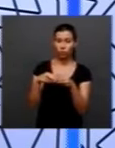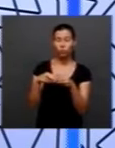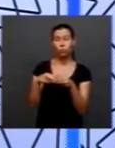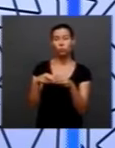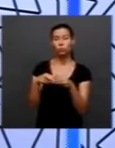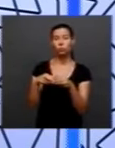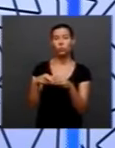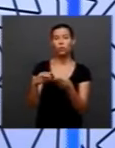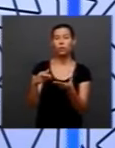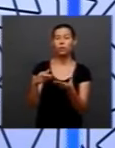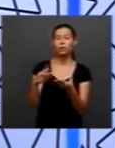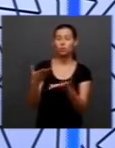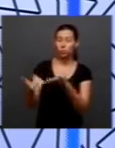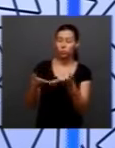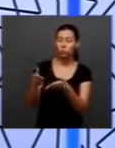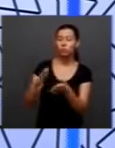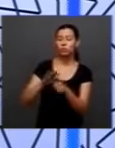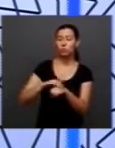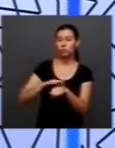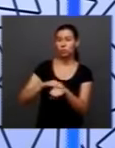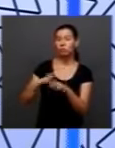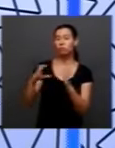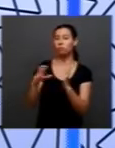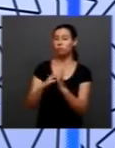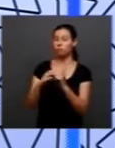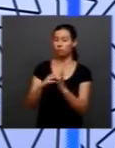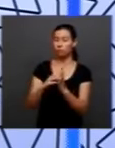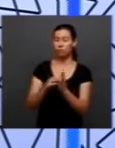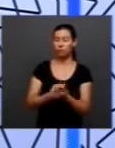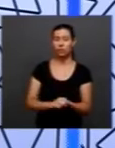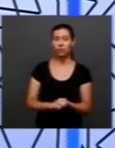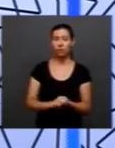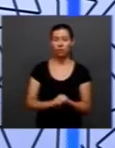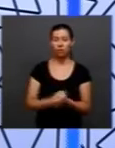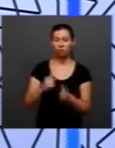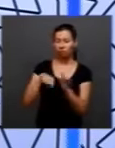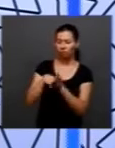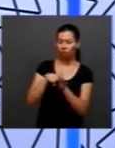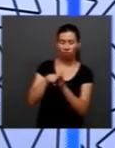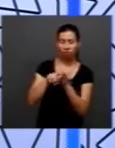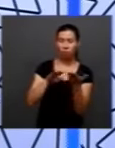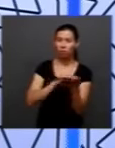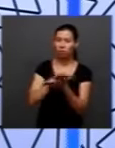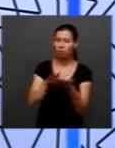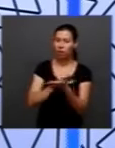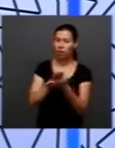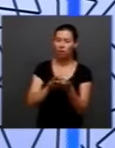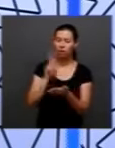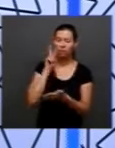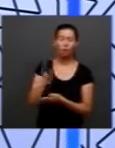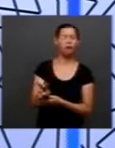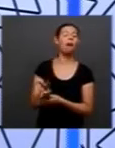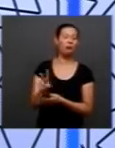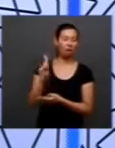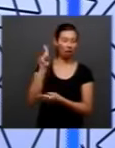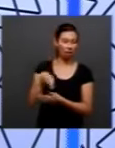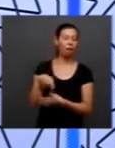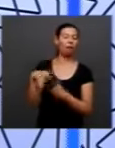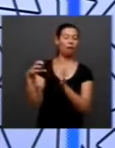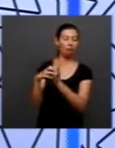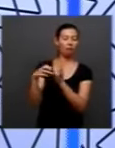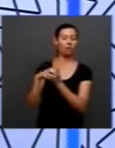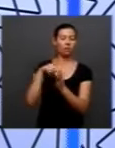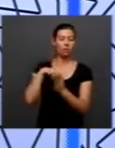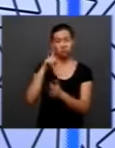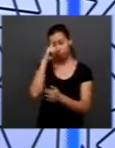examinada. Então, a gente percebe que ainda há esse estigma, ainda há esse preconceito e essa violência